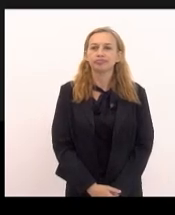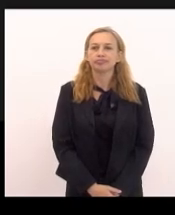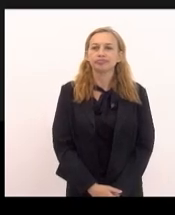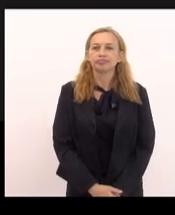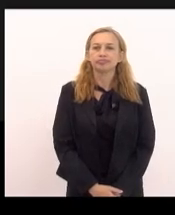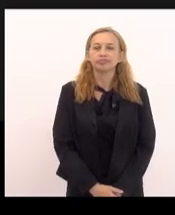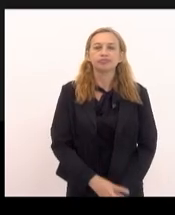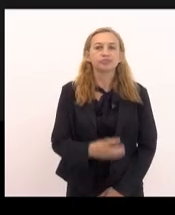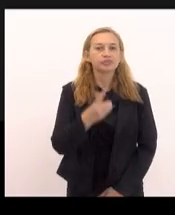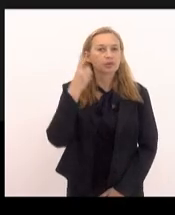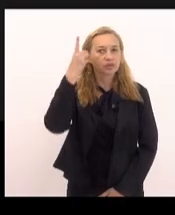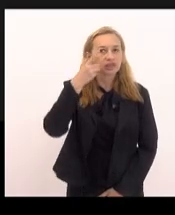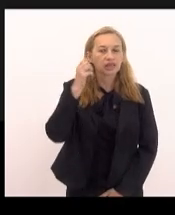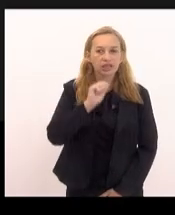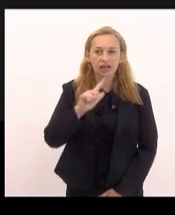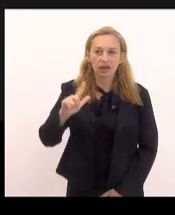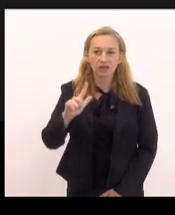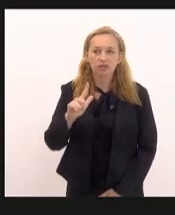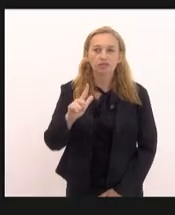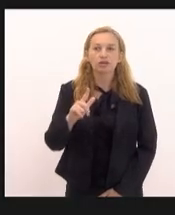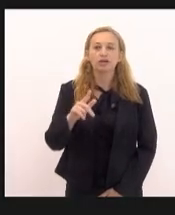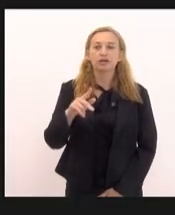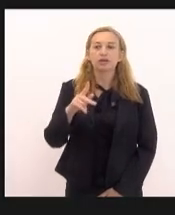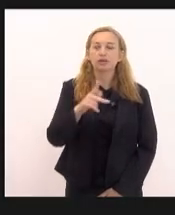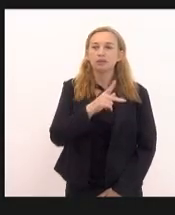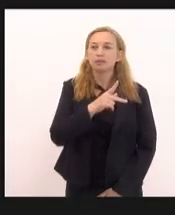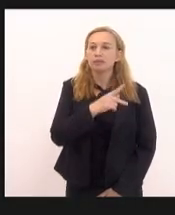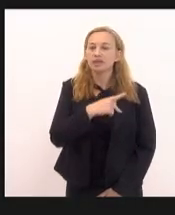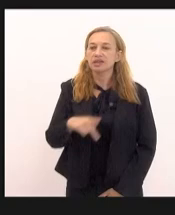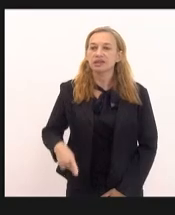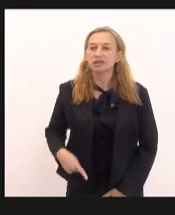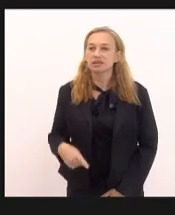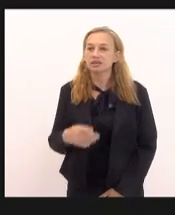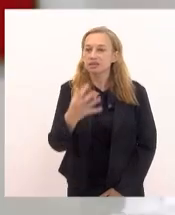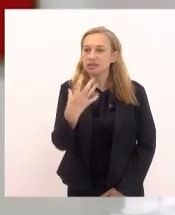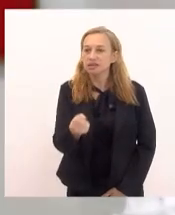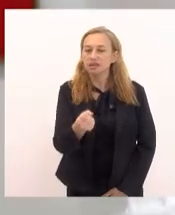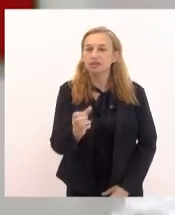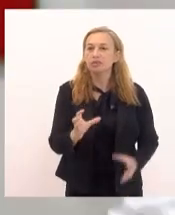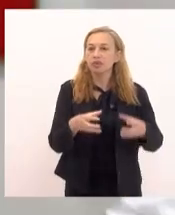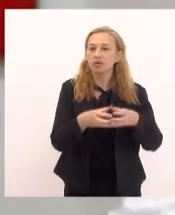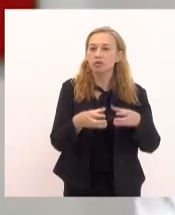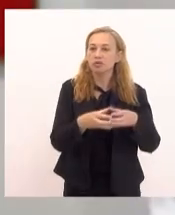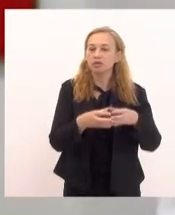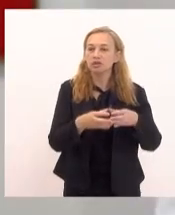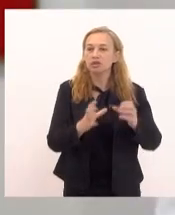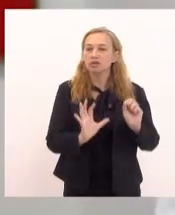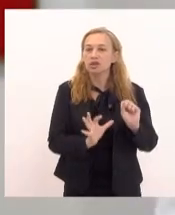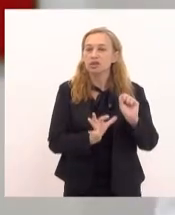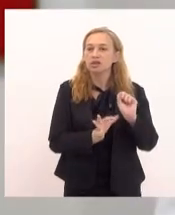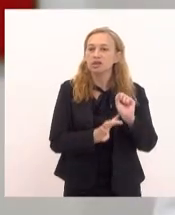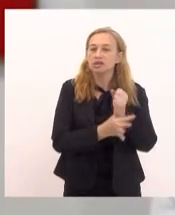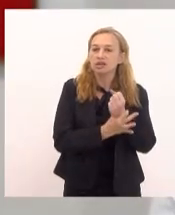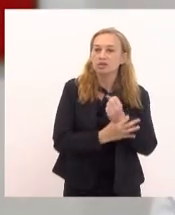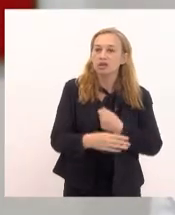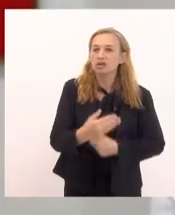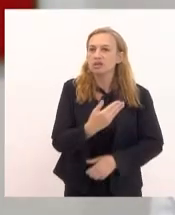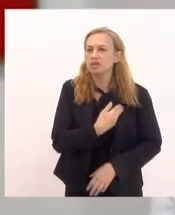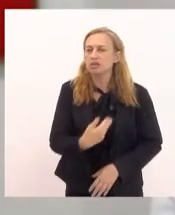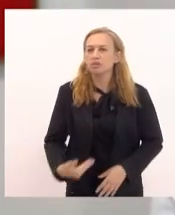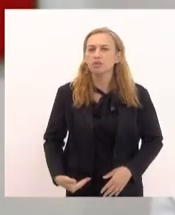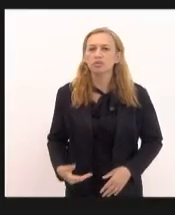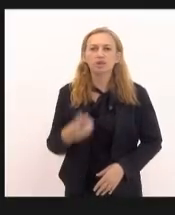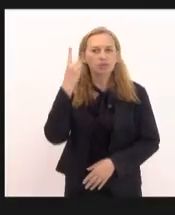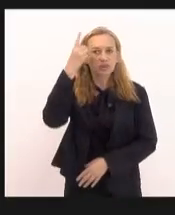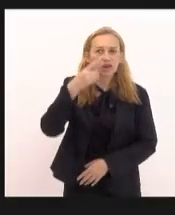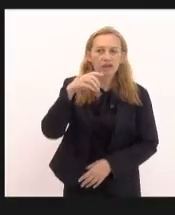Deputado Daniel Librelon. Presidente, favorável. Deputado Daniel Librelon. Pela Comissão de Segurança Pública. Pela Comissão de Segurança Pública. Delegado Carlos